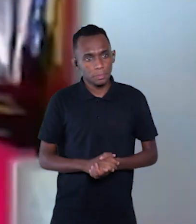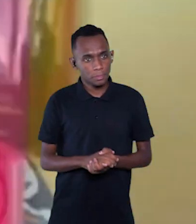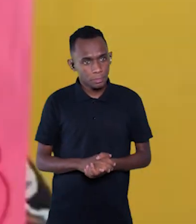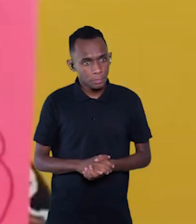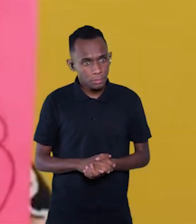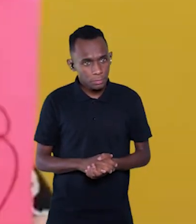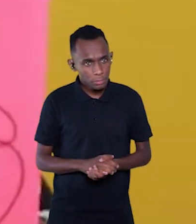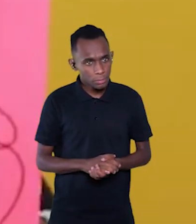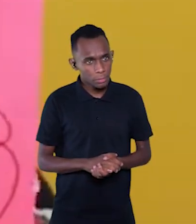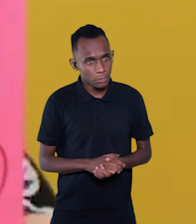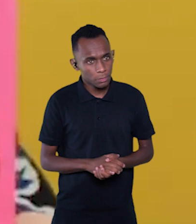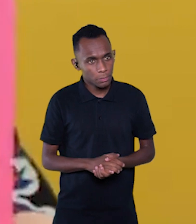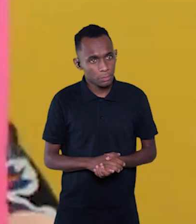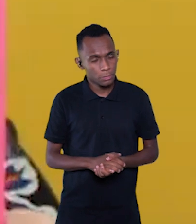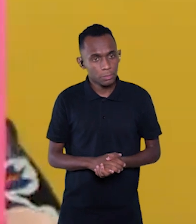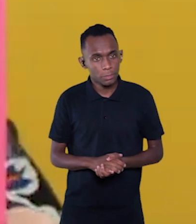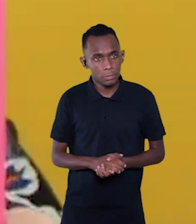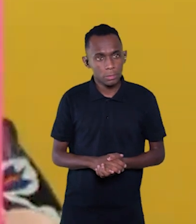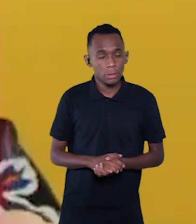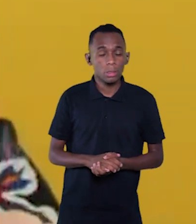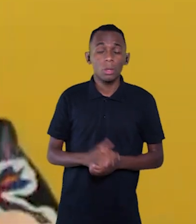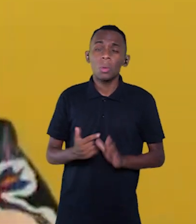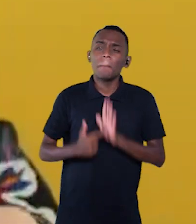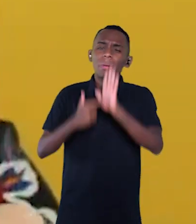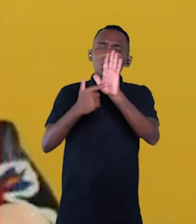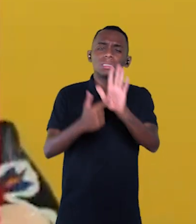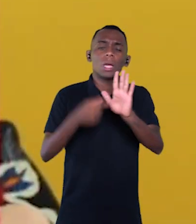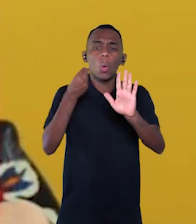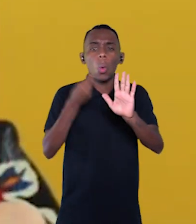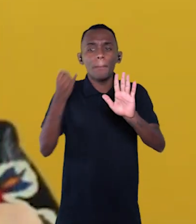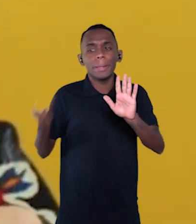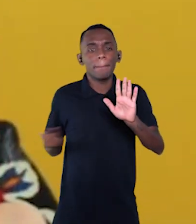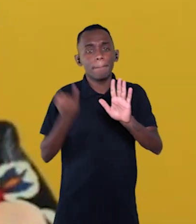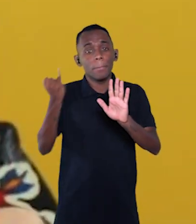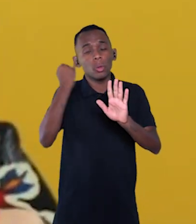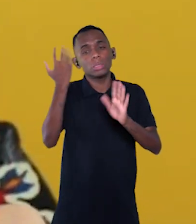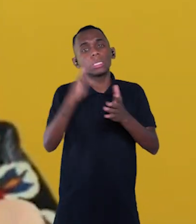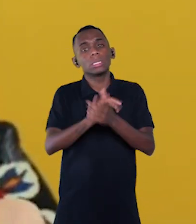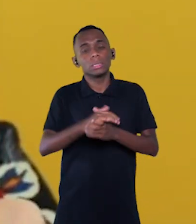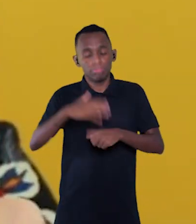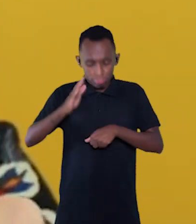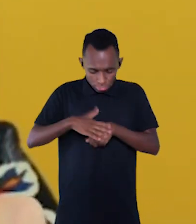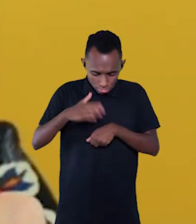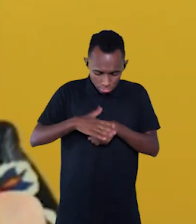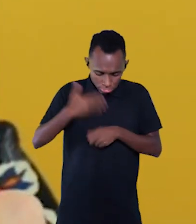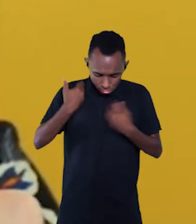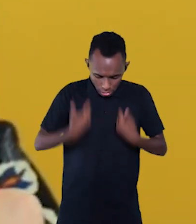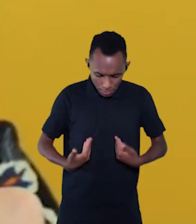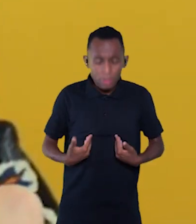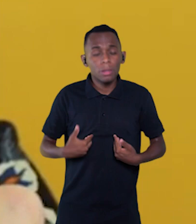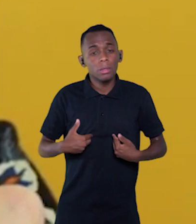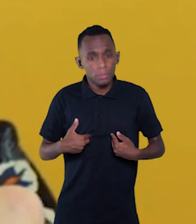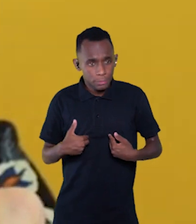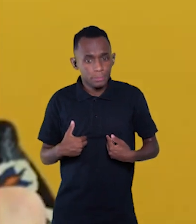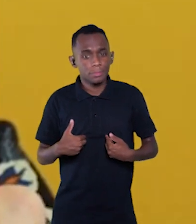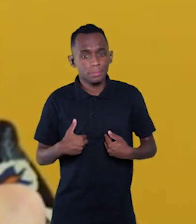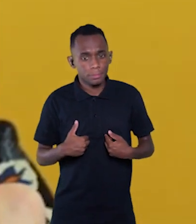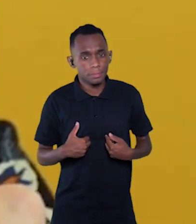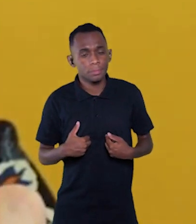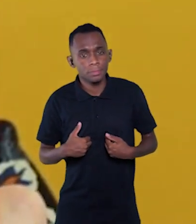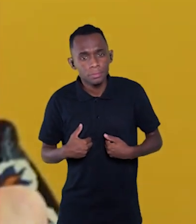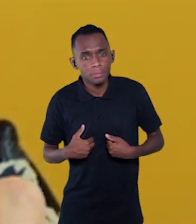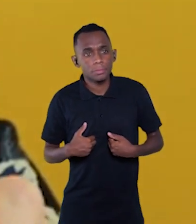Eu queria dizer o quanto foi importante para mim e para a pessoa que eu sou hoje,